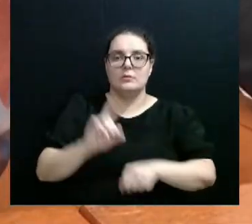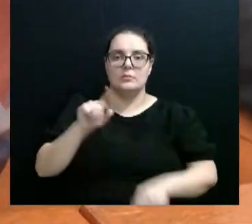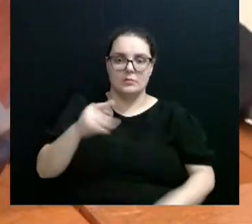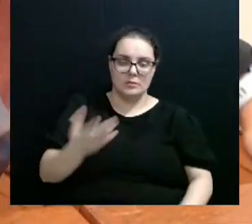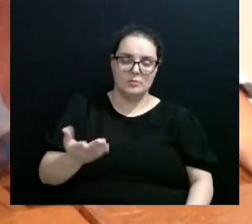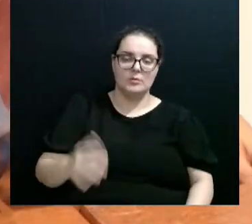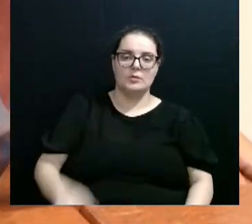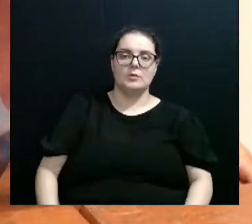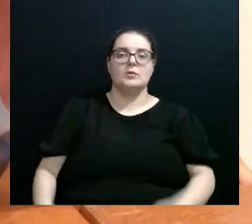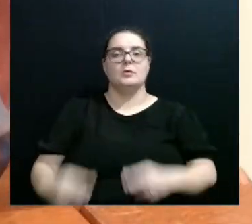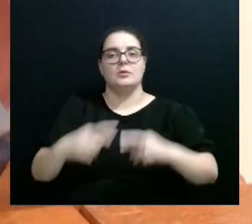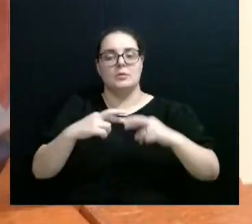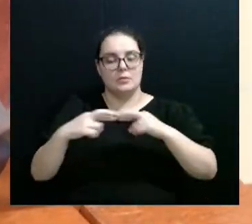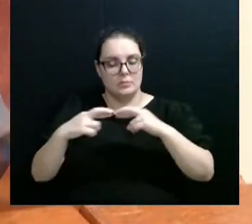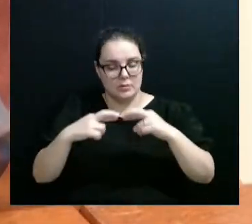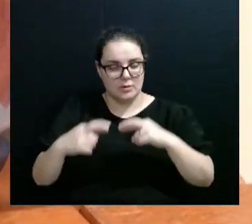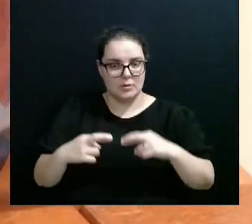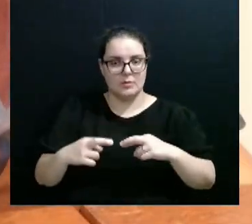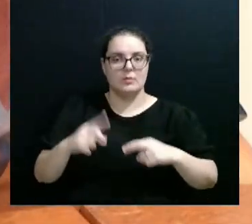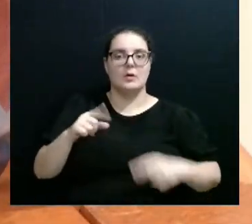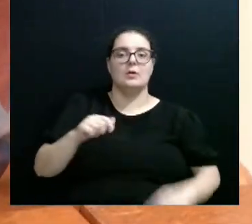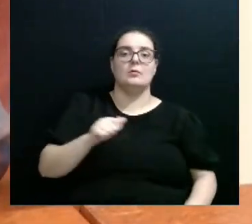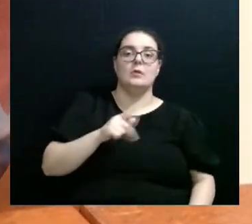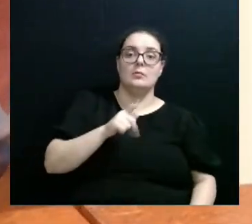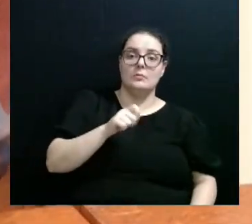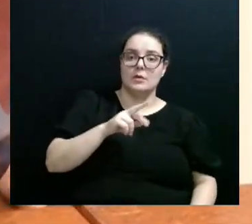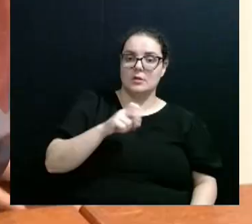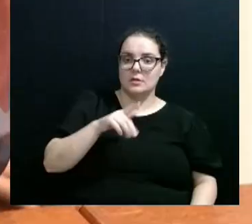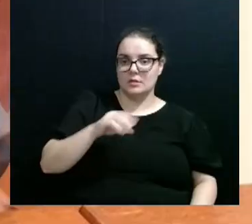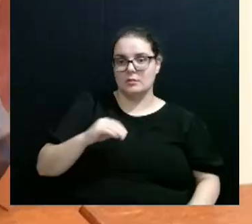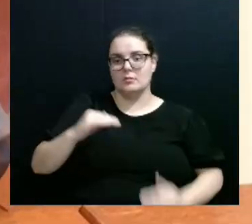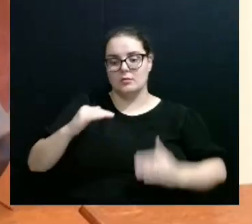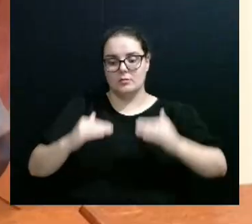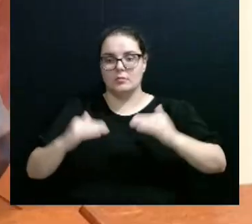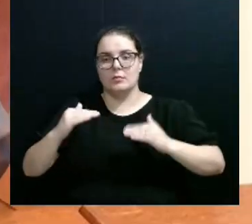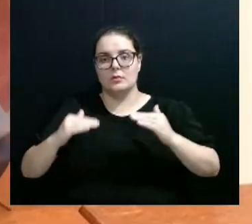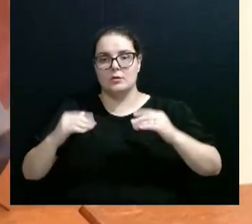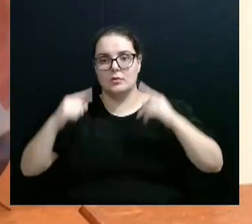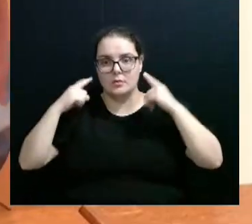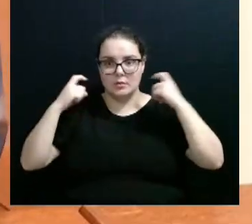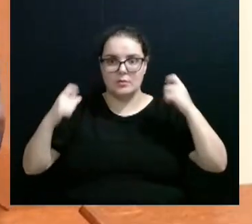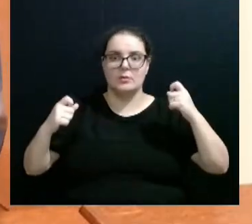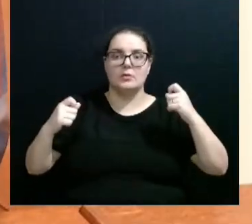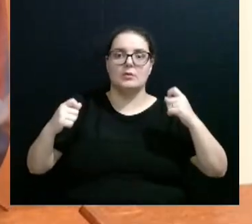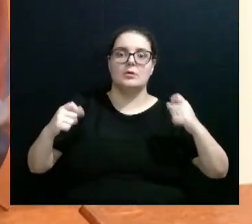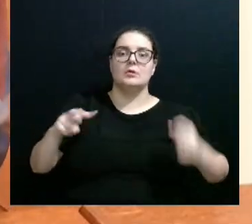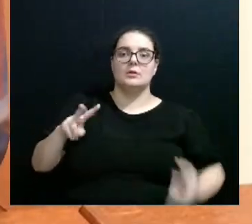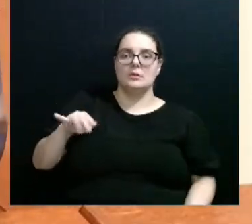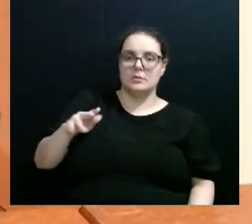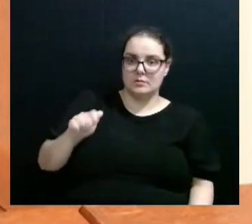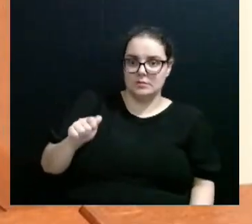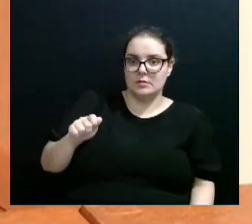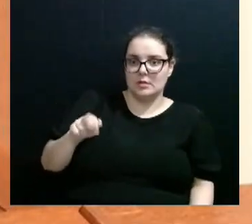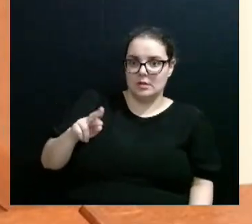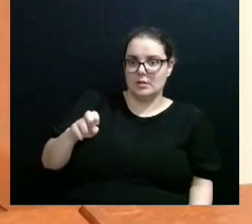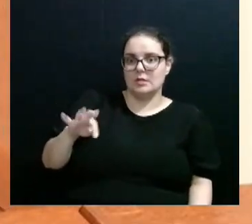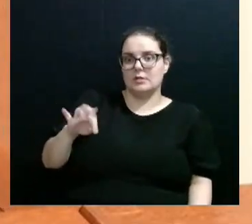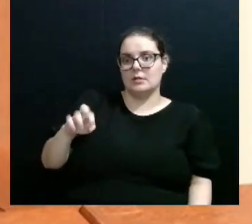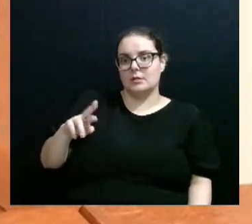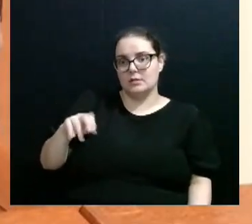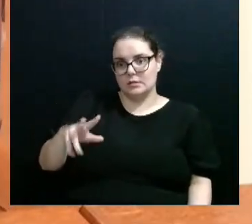que cabe o aparelho equilibrar o som das vias arteriais e coletoras onde passam os ônibus. Então, você tem